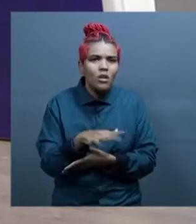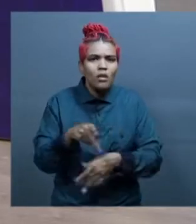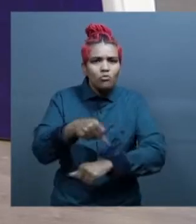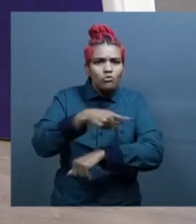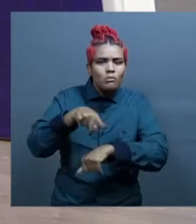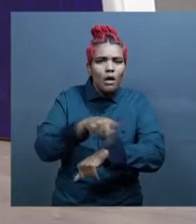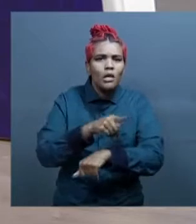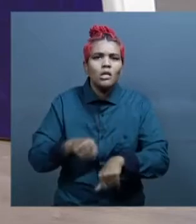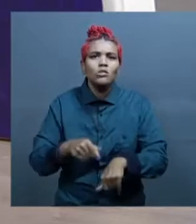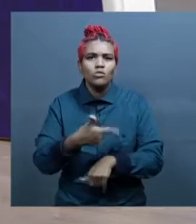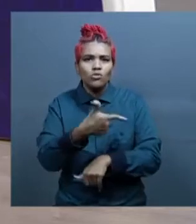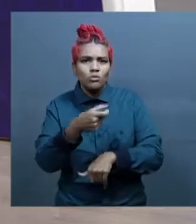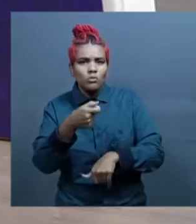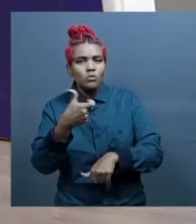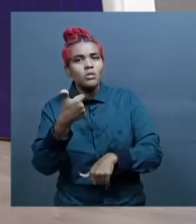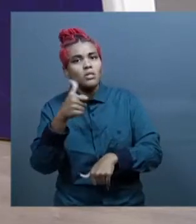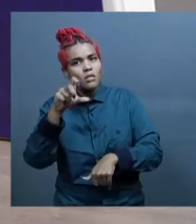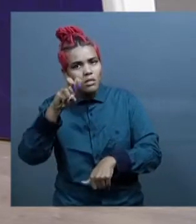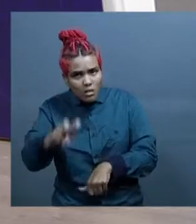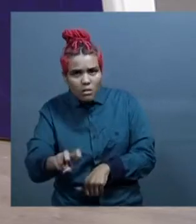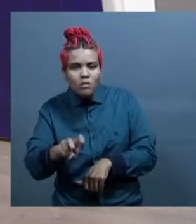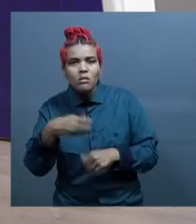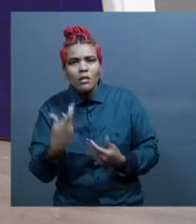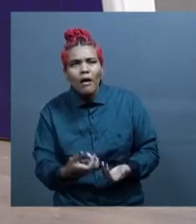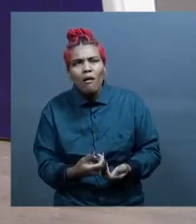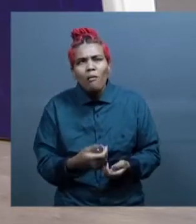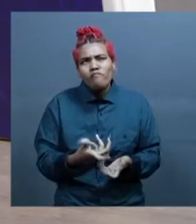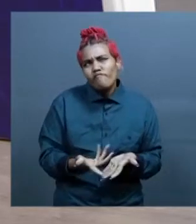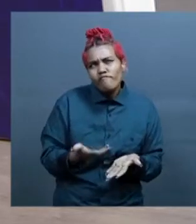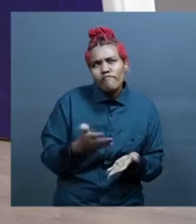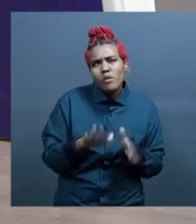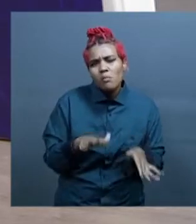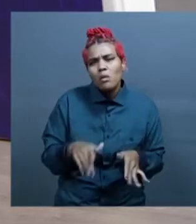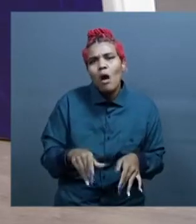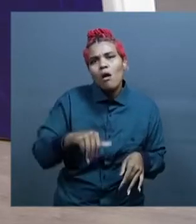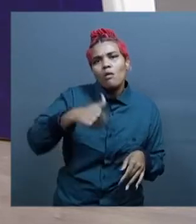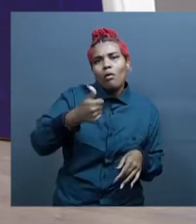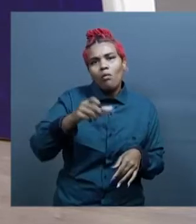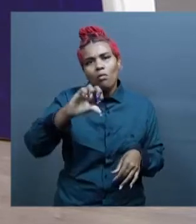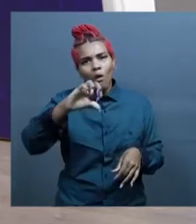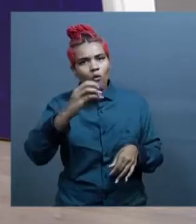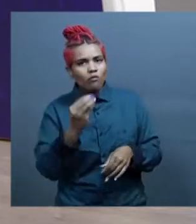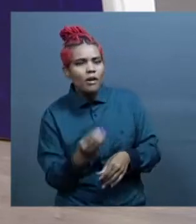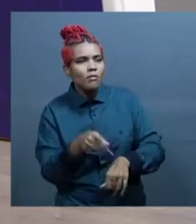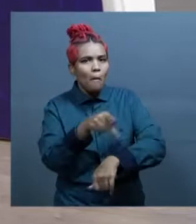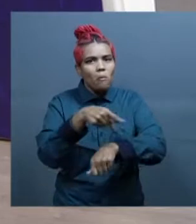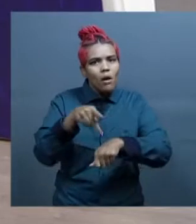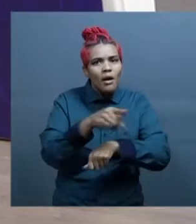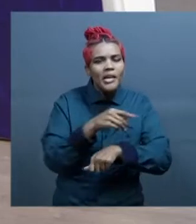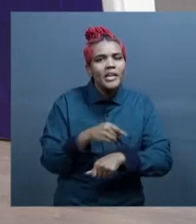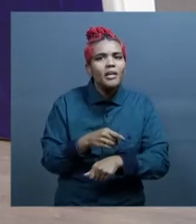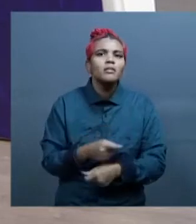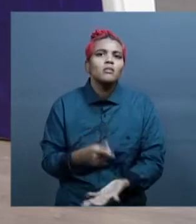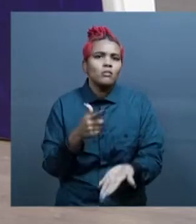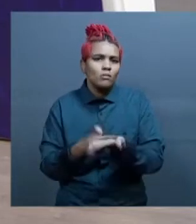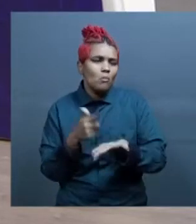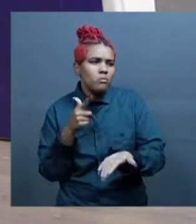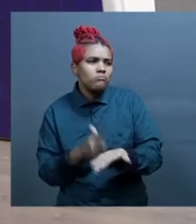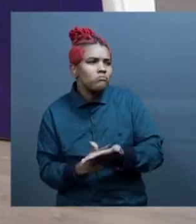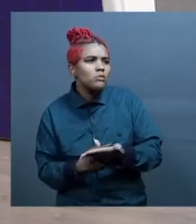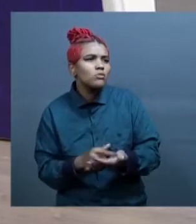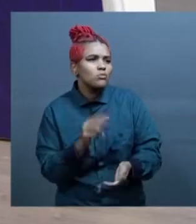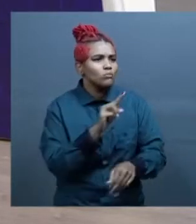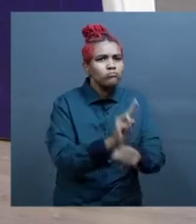2015 cerca de 190 países não fizer esse acordo se comprometeram com a questão ambiental mas mesmo assim os resultados